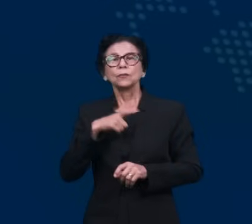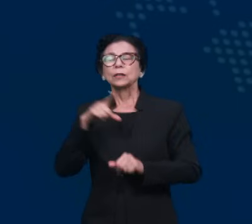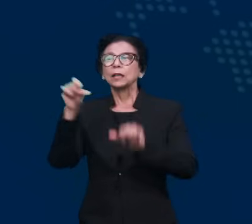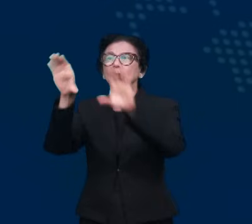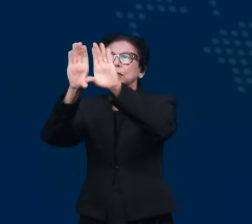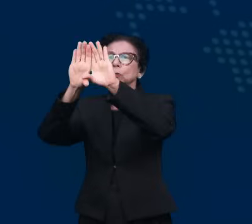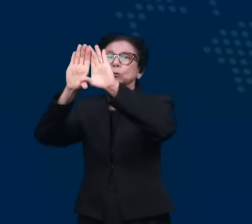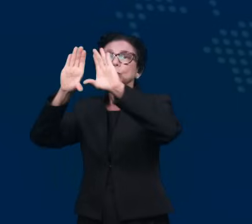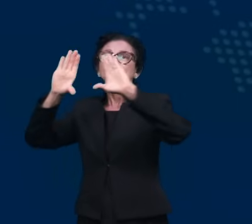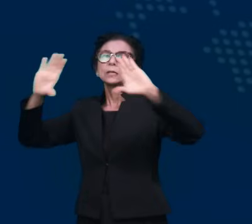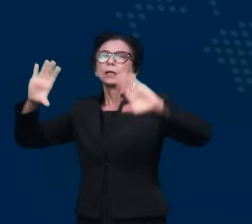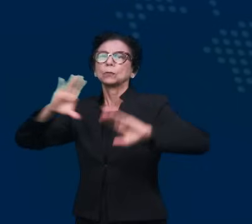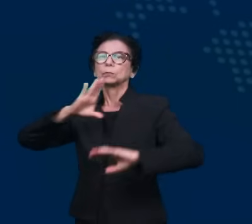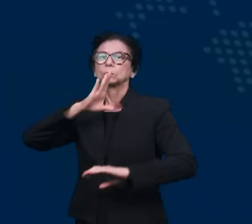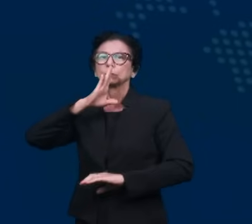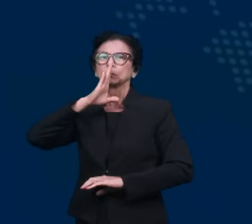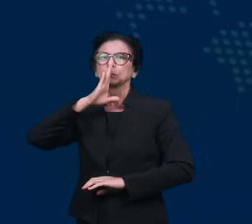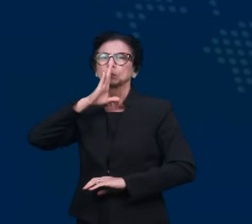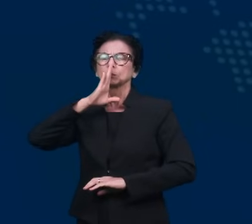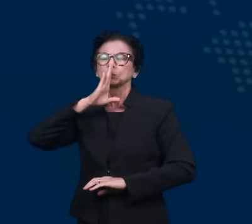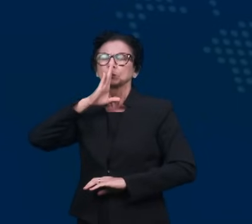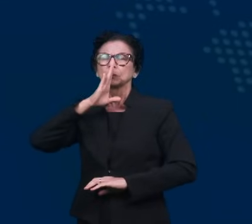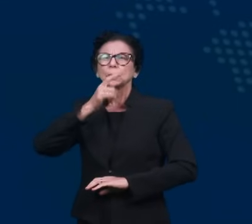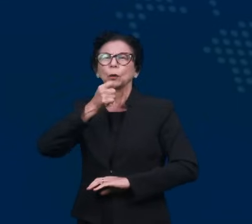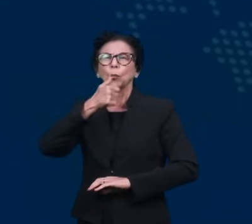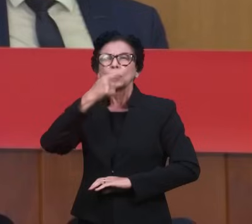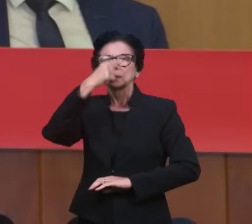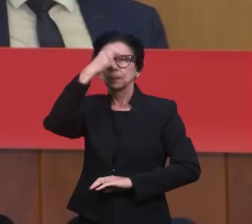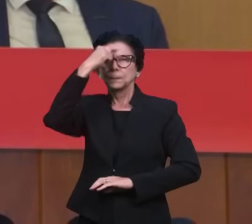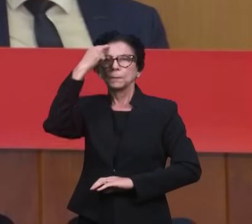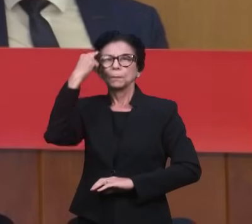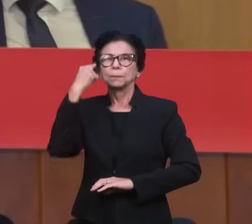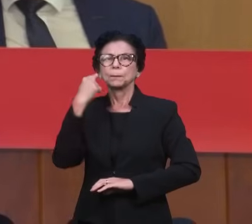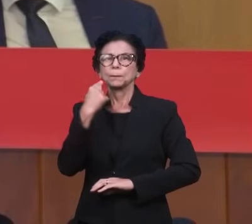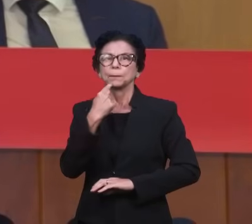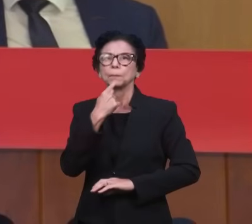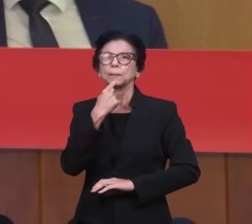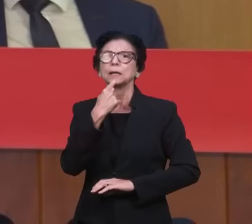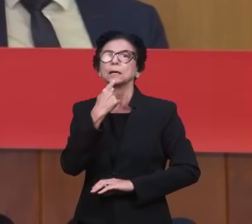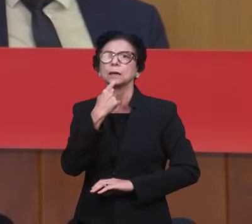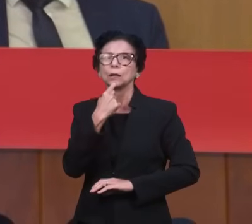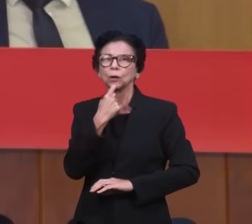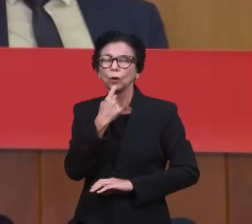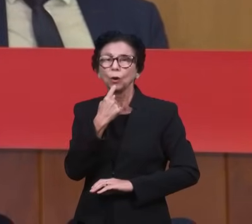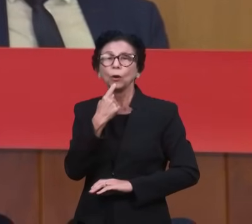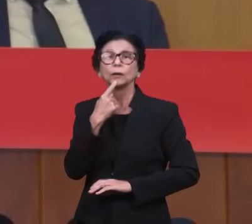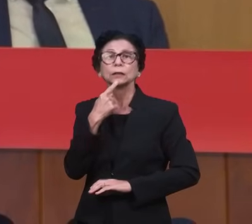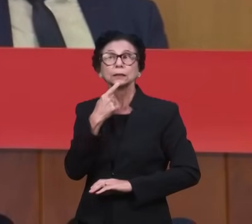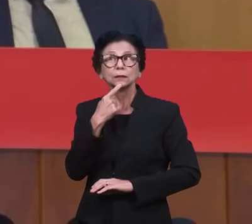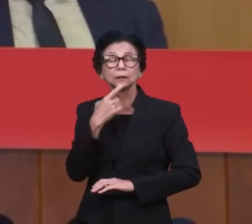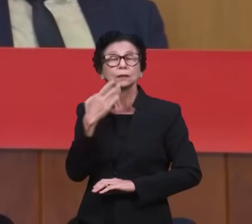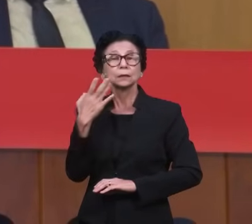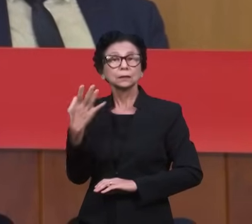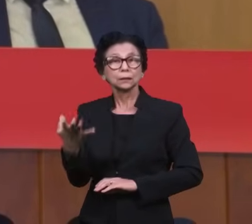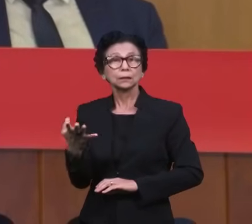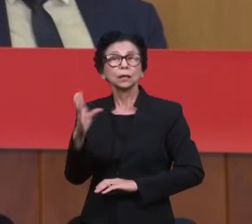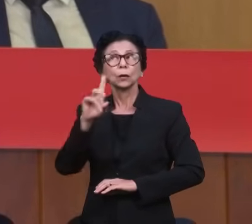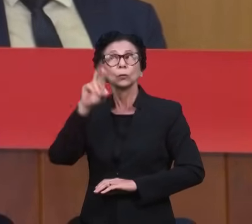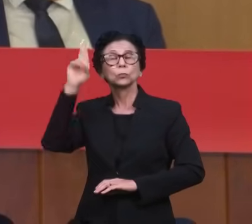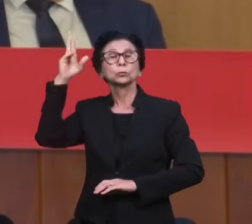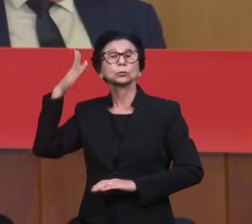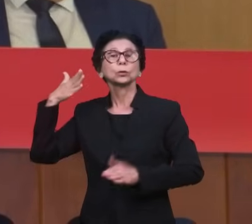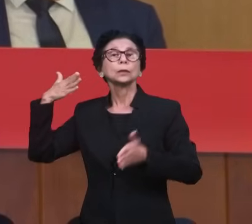céu, quase por meia hora. Então é uma ocorrência dramática na eternidade, uma